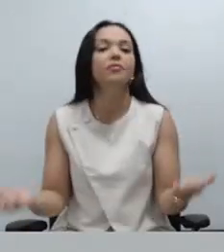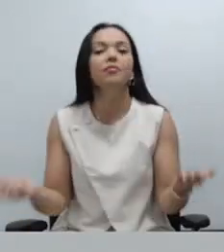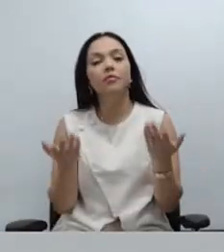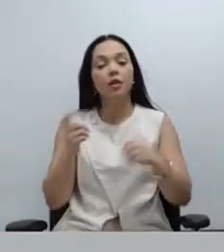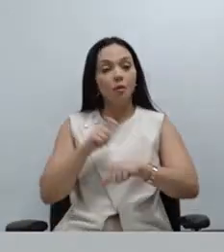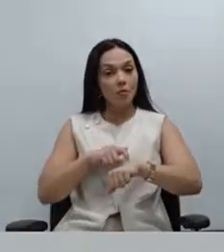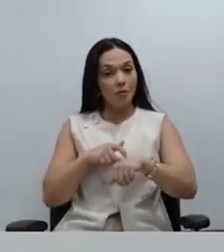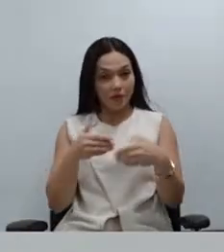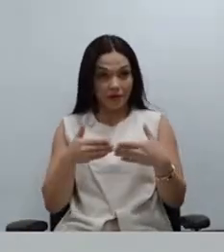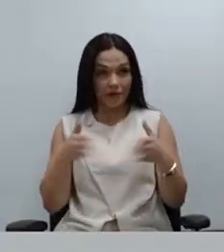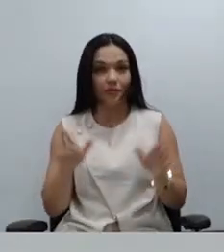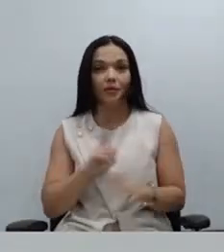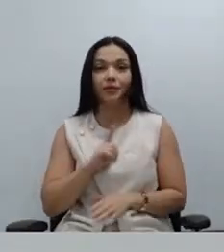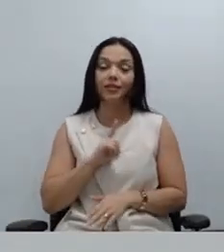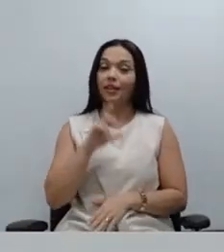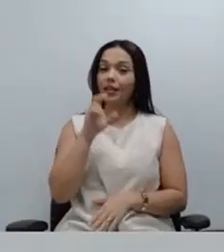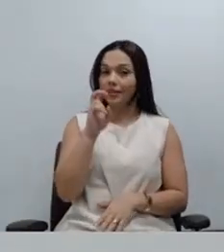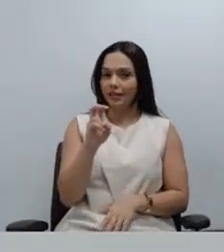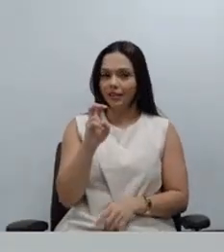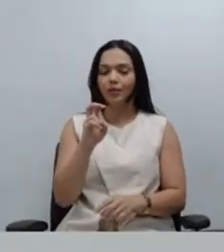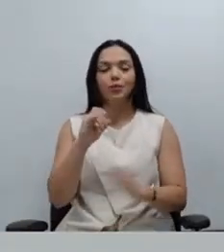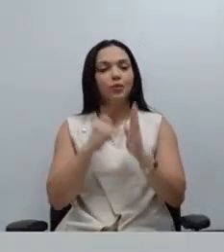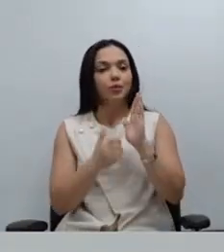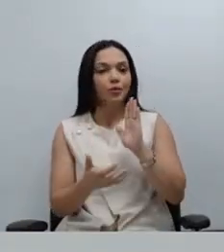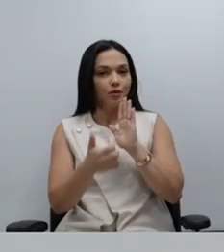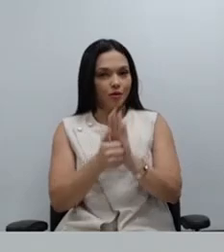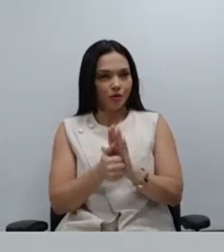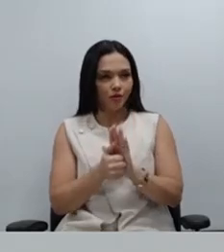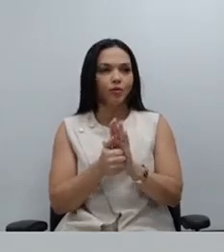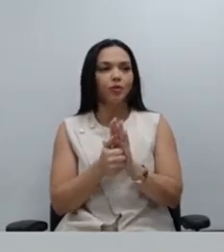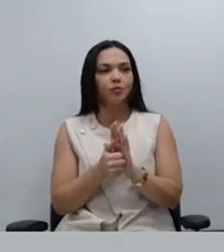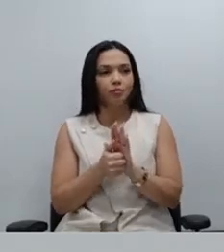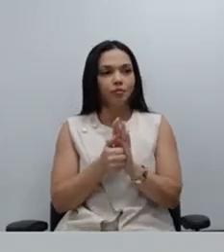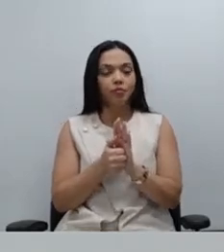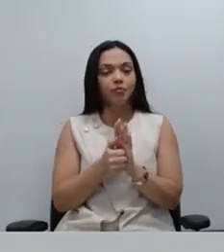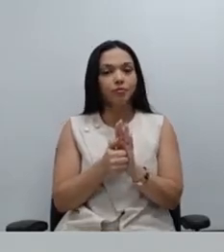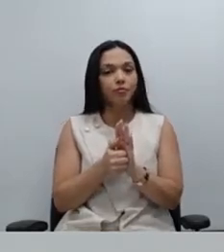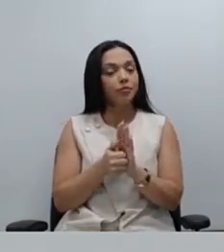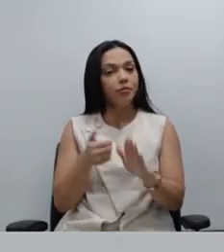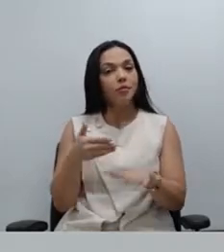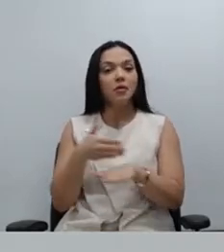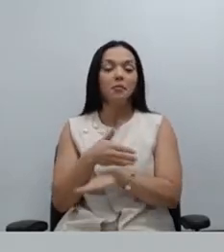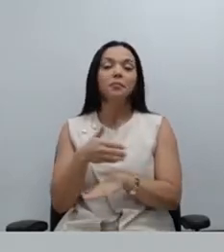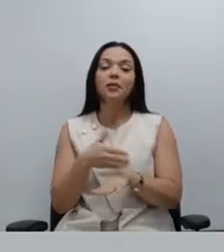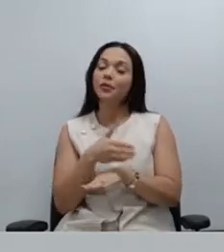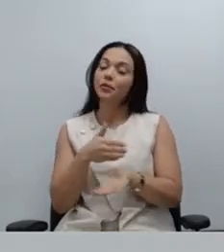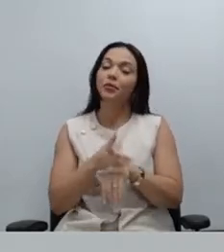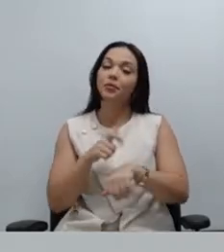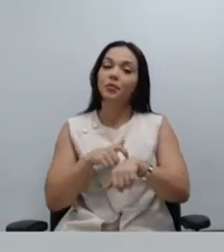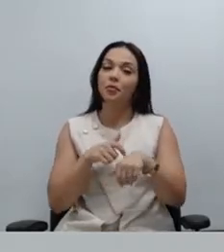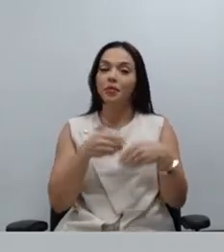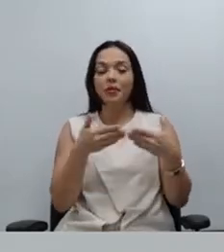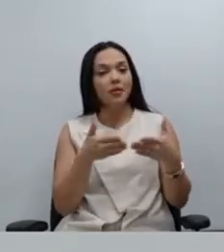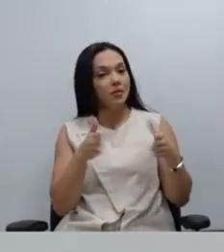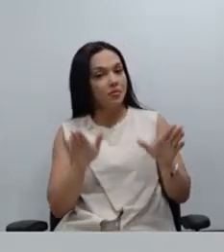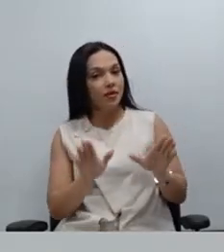5 inscritos, dando preferência aos participantes do momento aberto que se